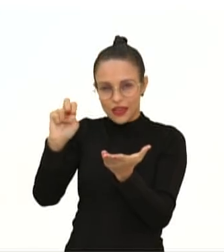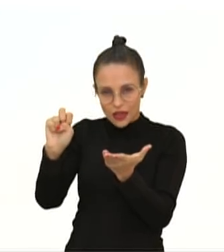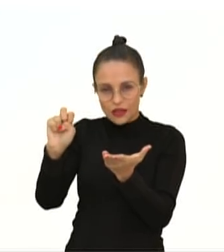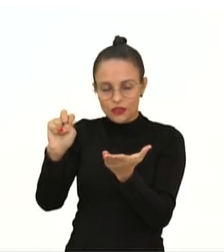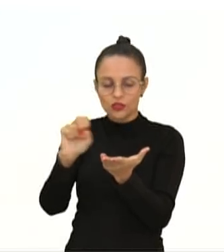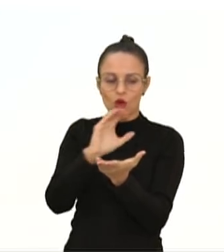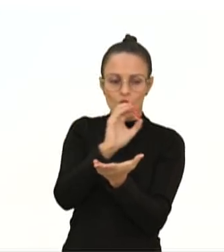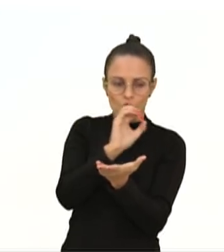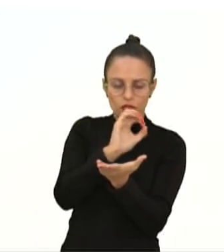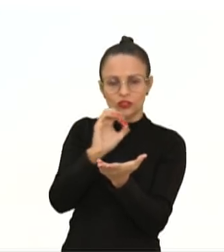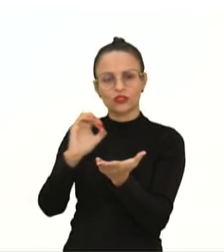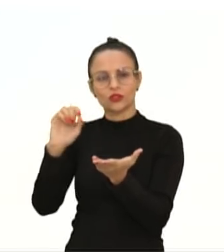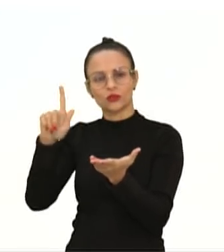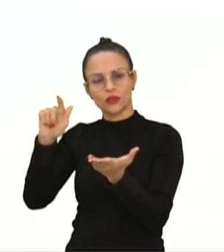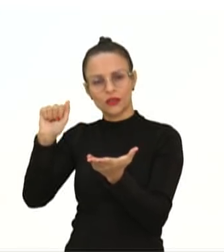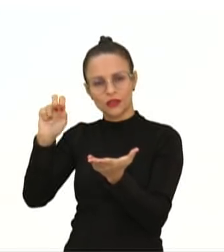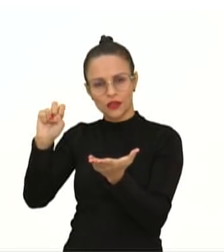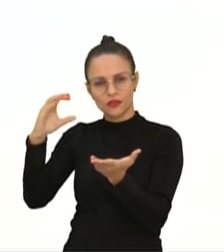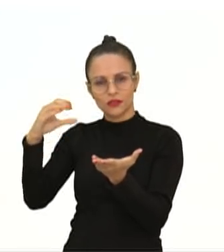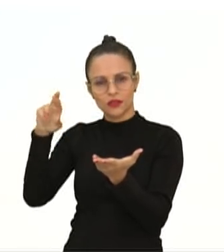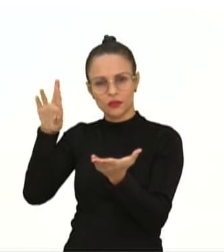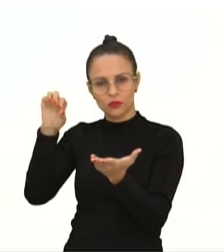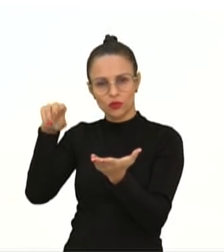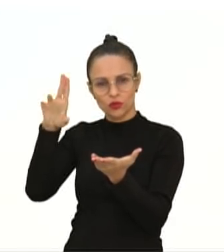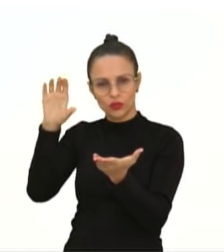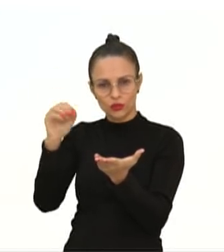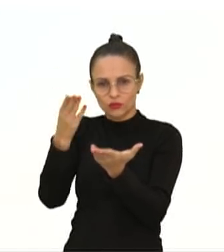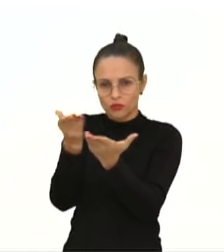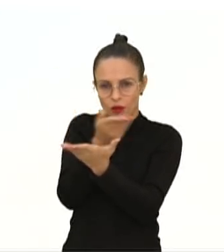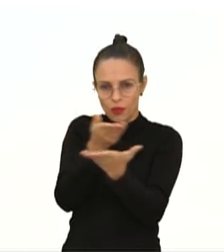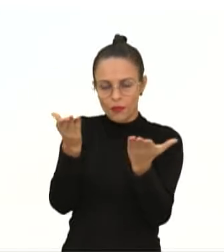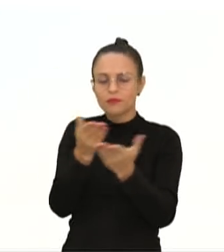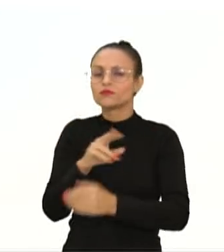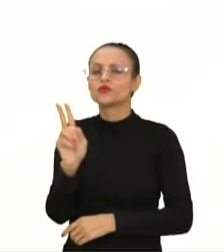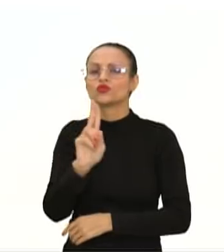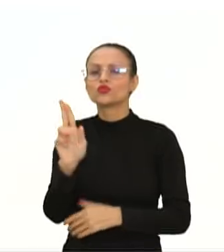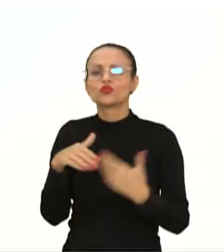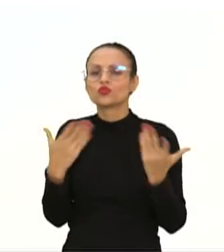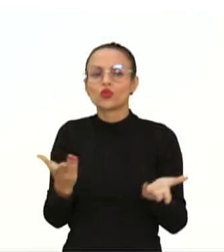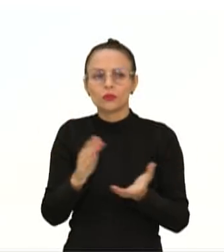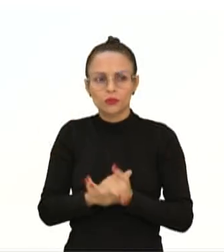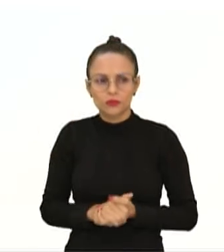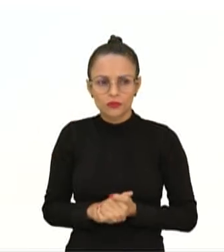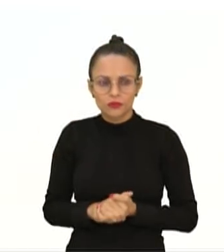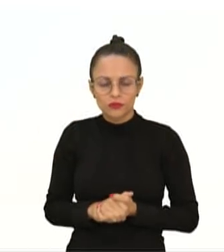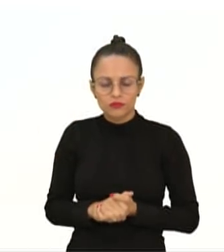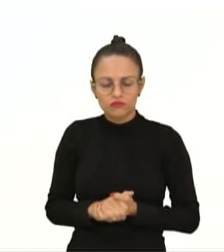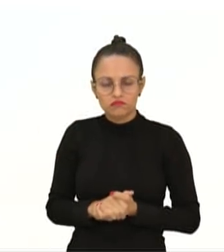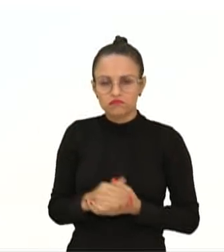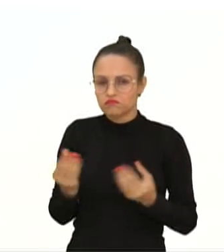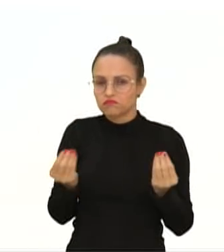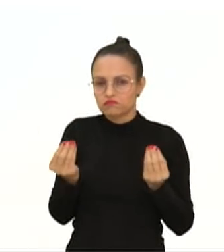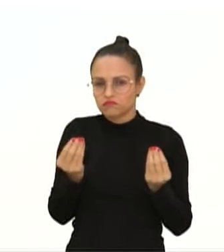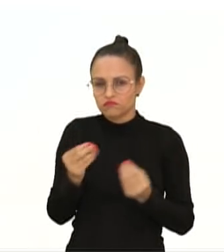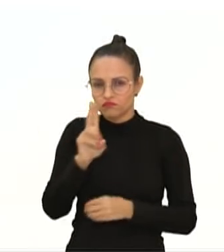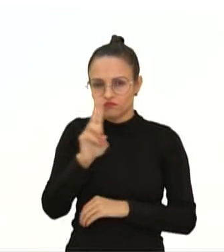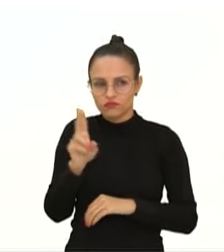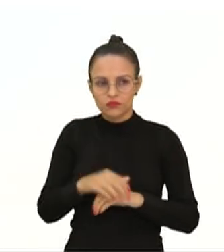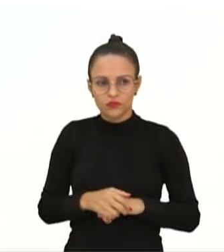né? Do oxigênio com o gás carbônico. Como que é o nome desses vasos aí, descritos aqui no